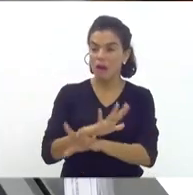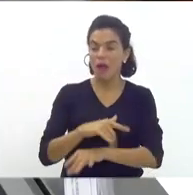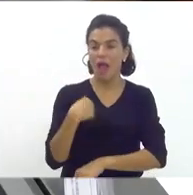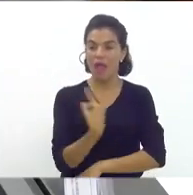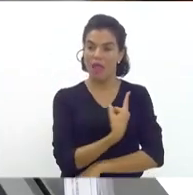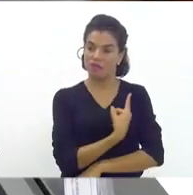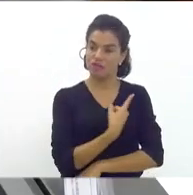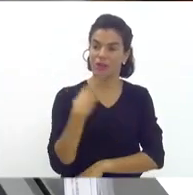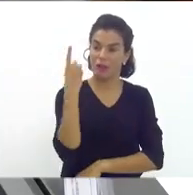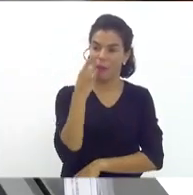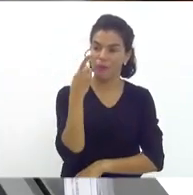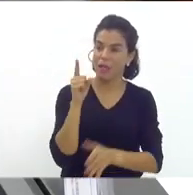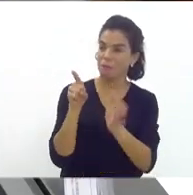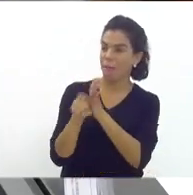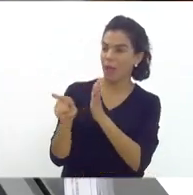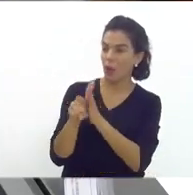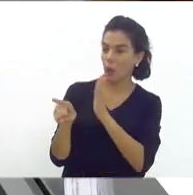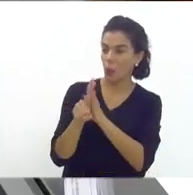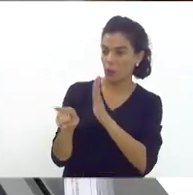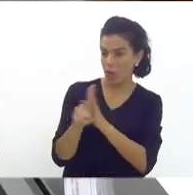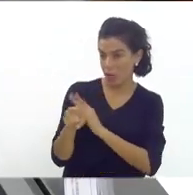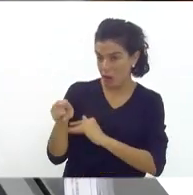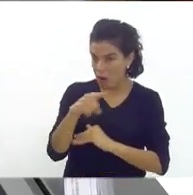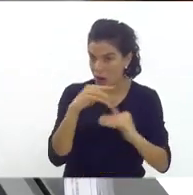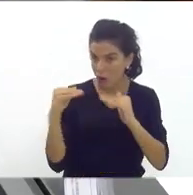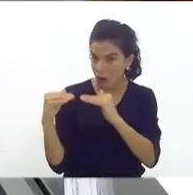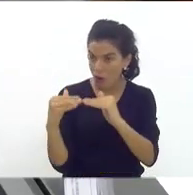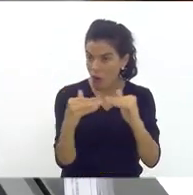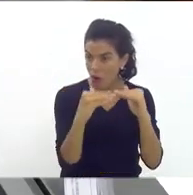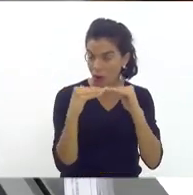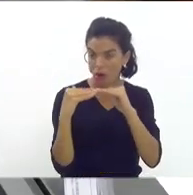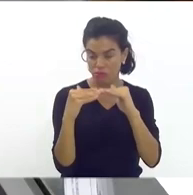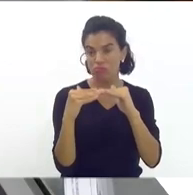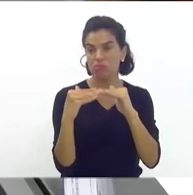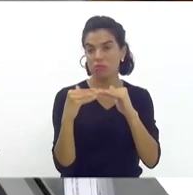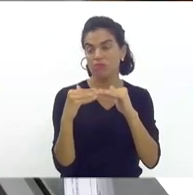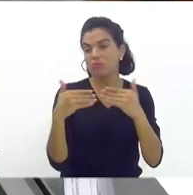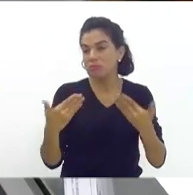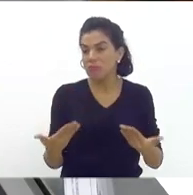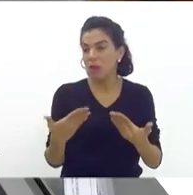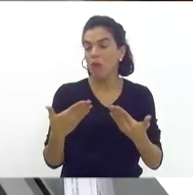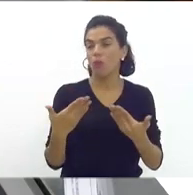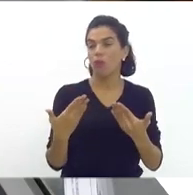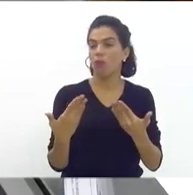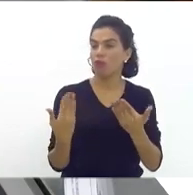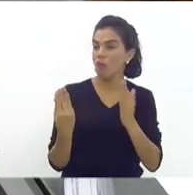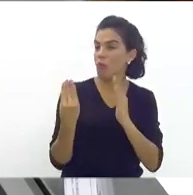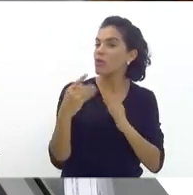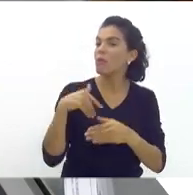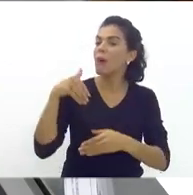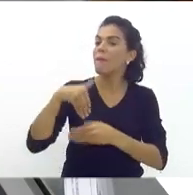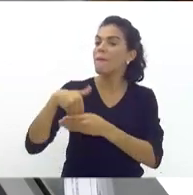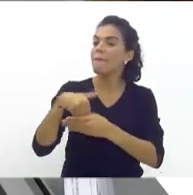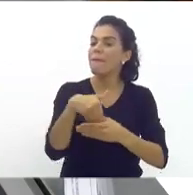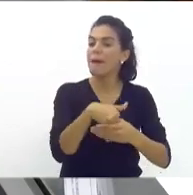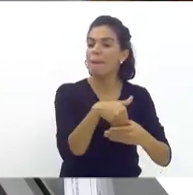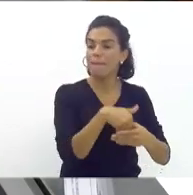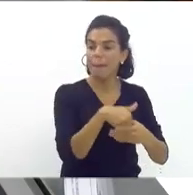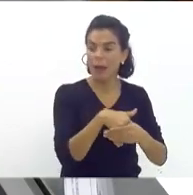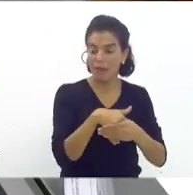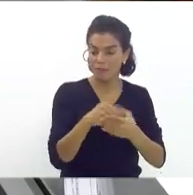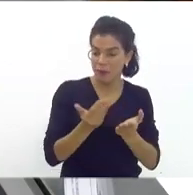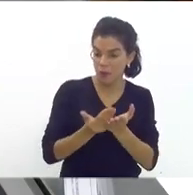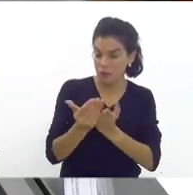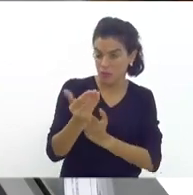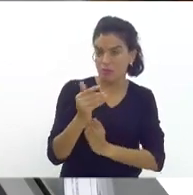trabalha dos colegas todos tiverem de acordo a gente Escuta as agências primeiro então vou colocar aqui deliberação para quem te ouça inicia o